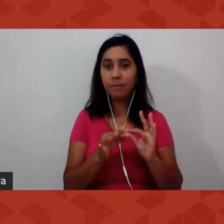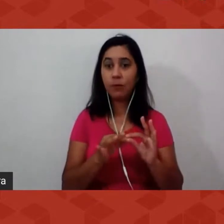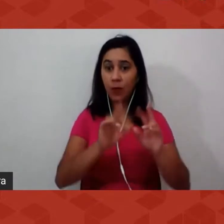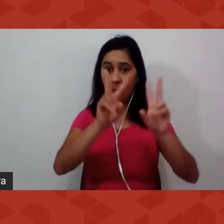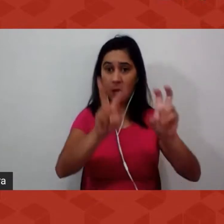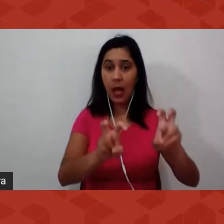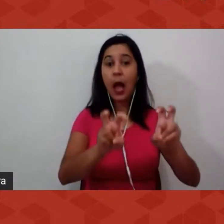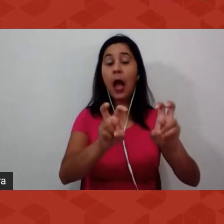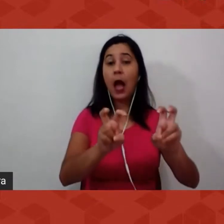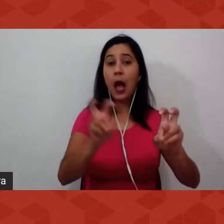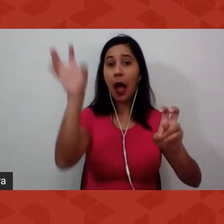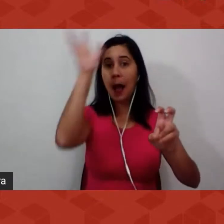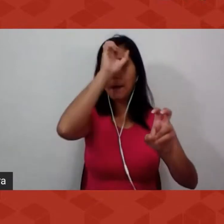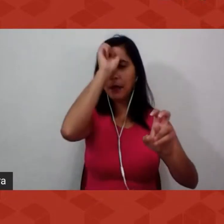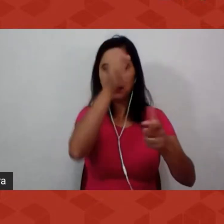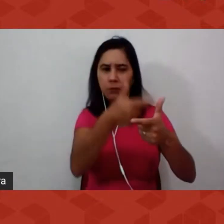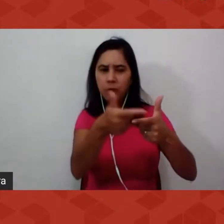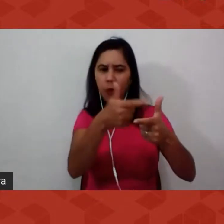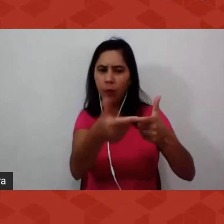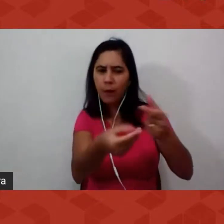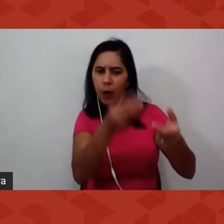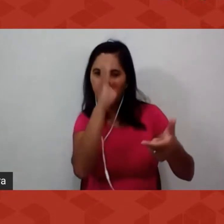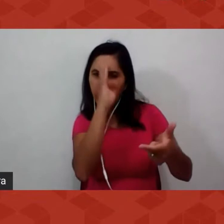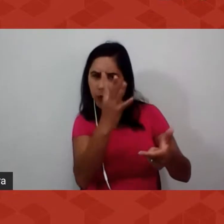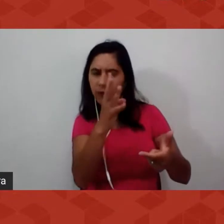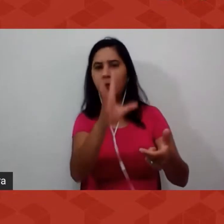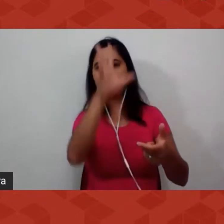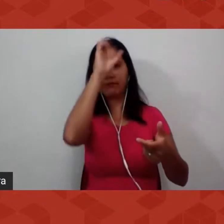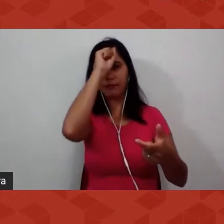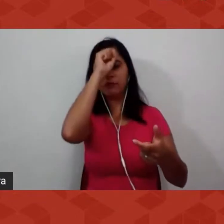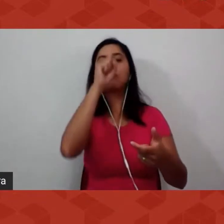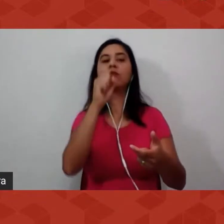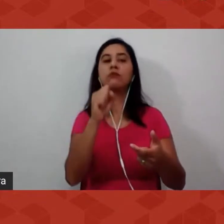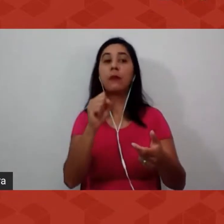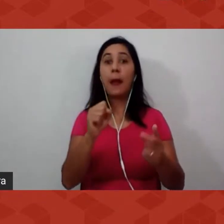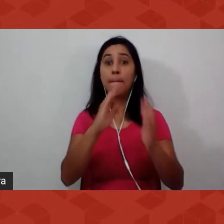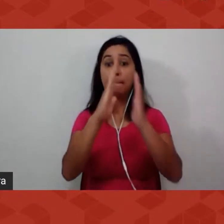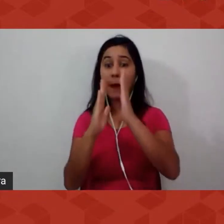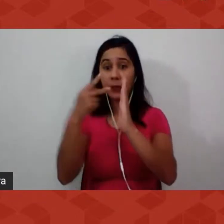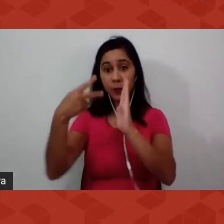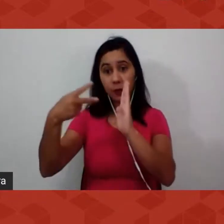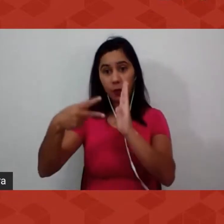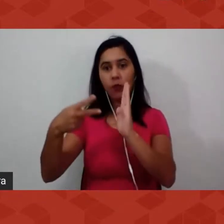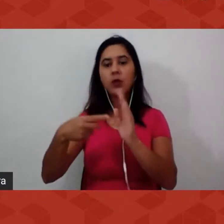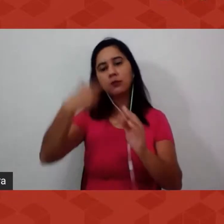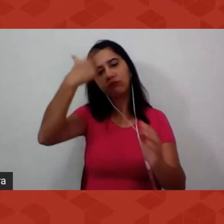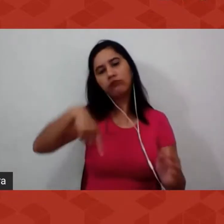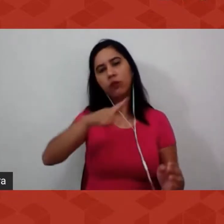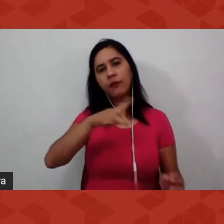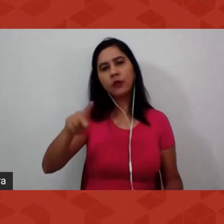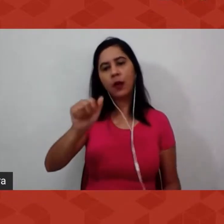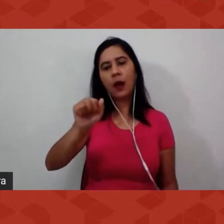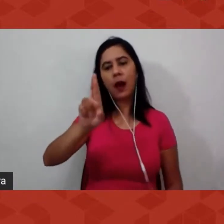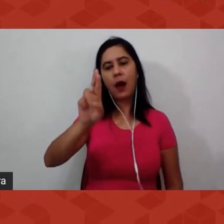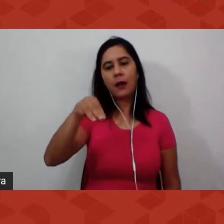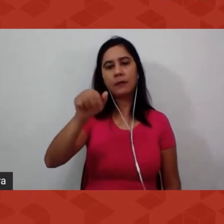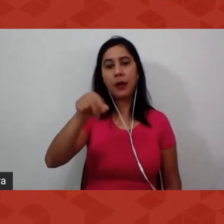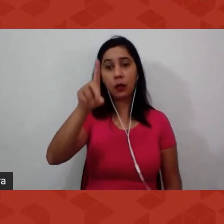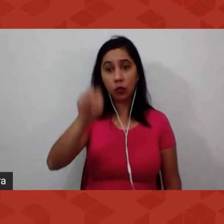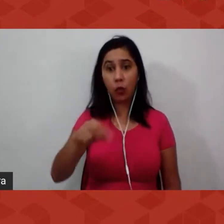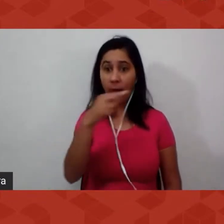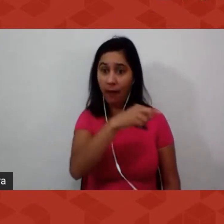Aprendizagem Baseada em Problema, parte 2, do professor Armando Antonioli. O professor Armando Antonioli é